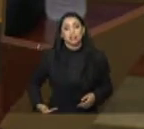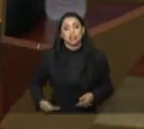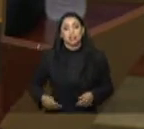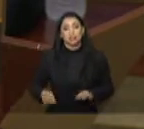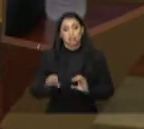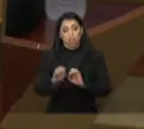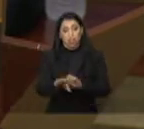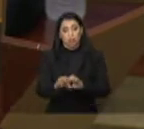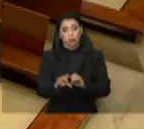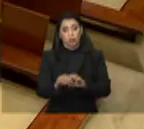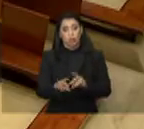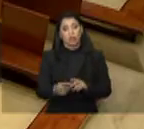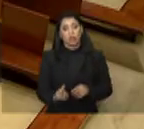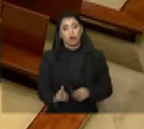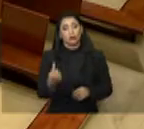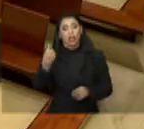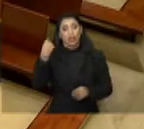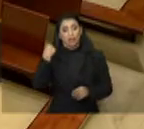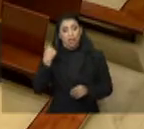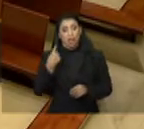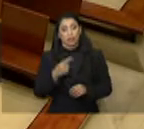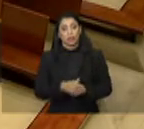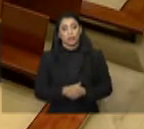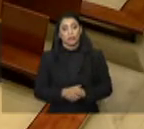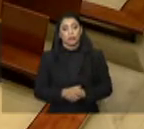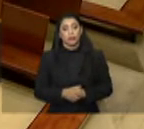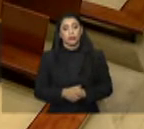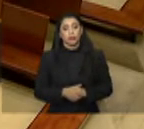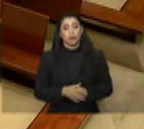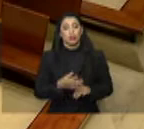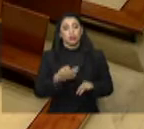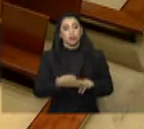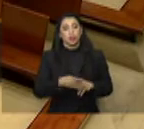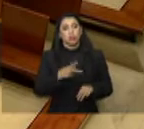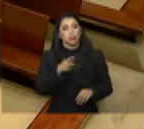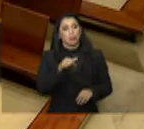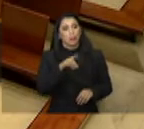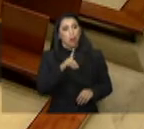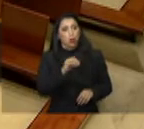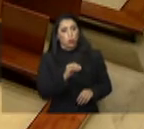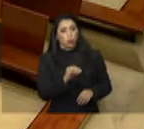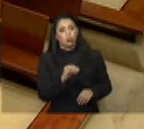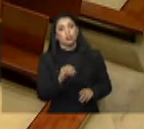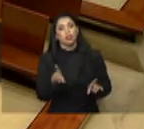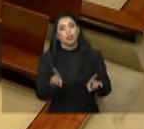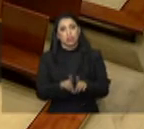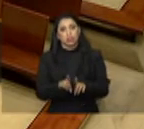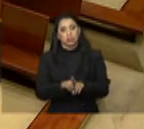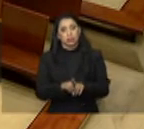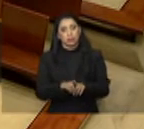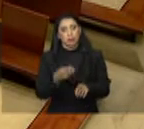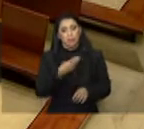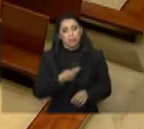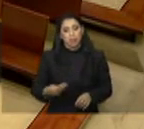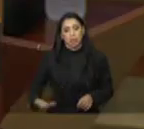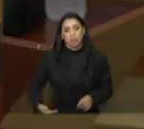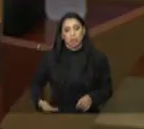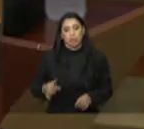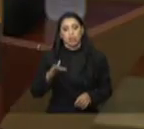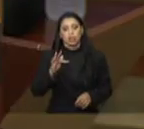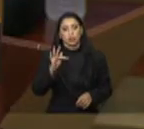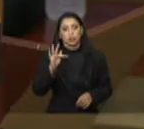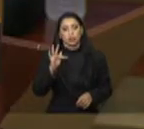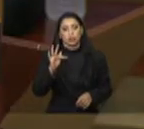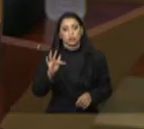a gestão do ministro Paulo Renato e a gestão do Ministro Fernando